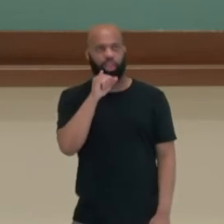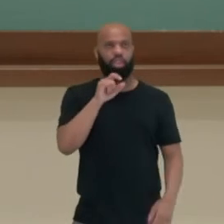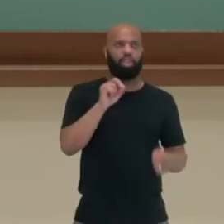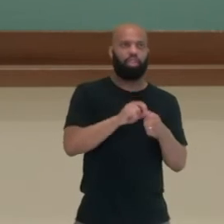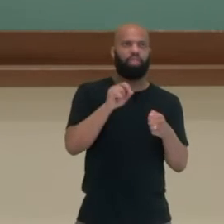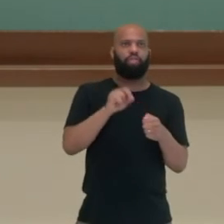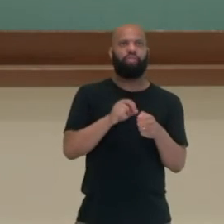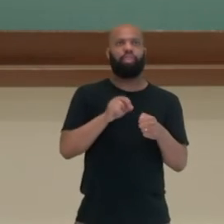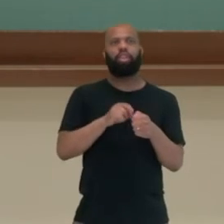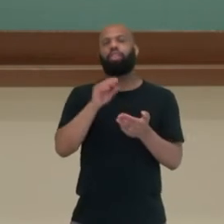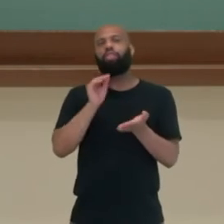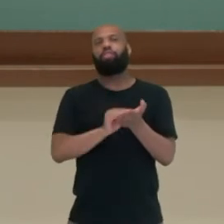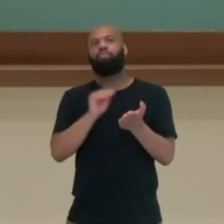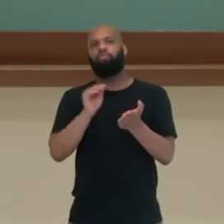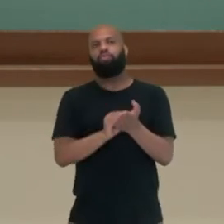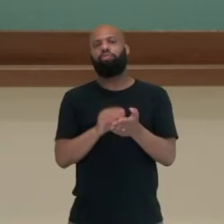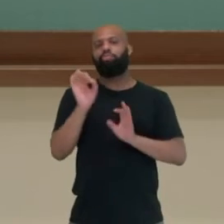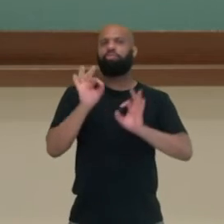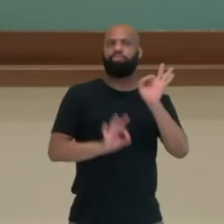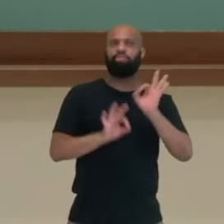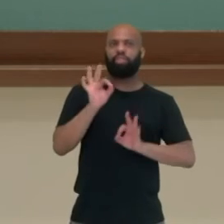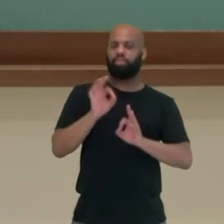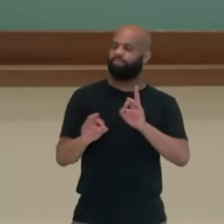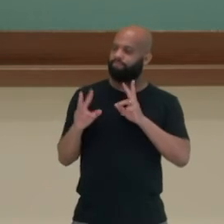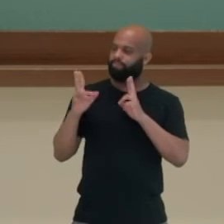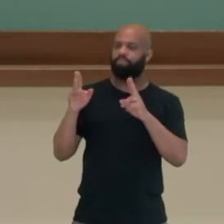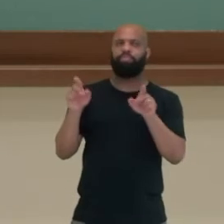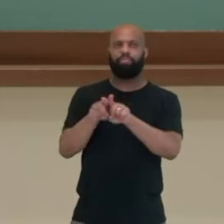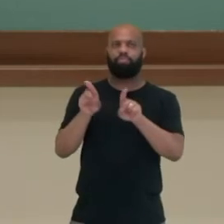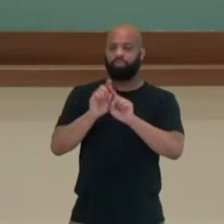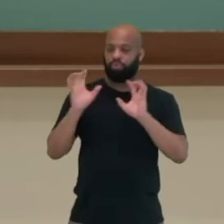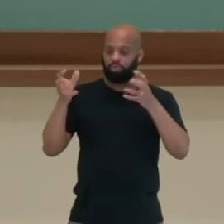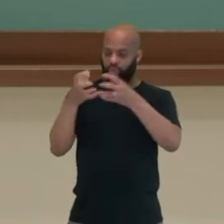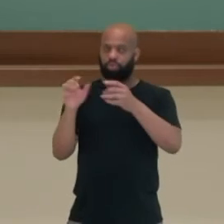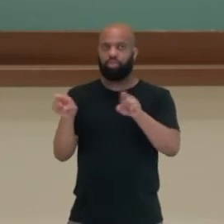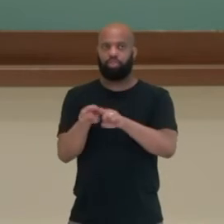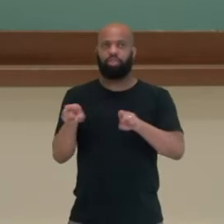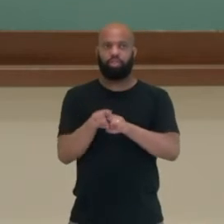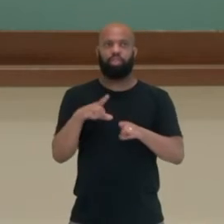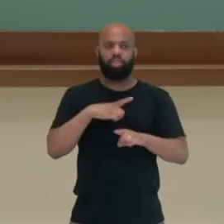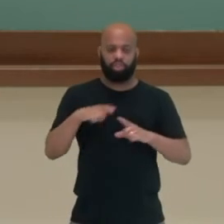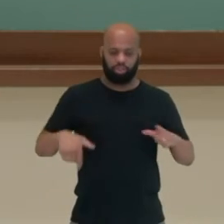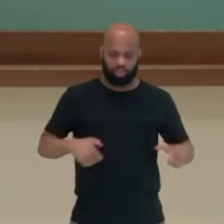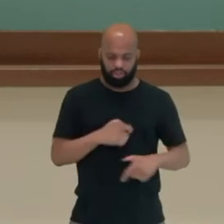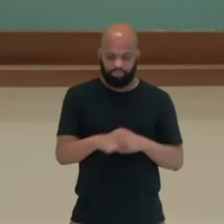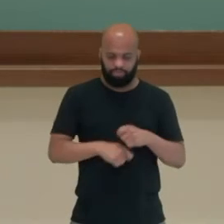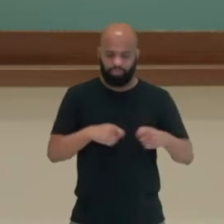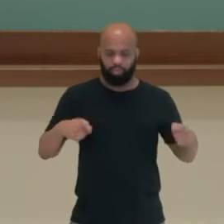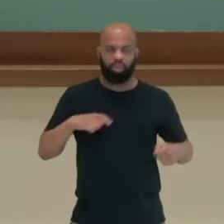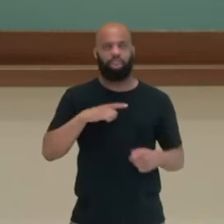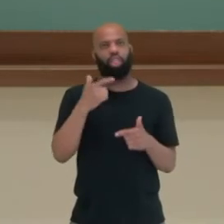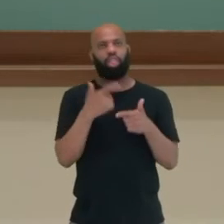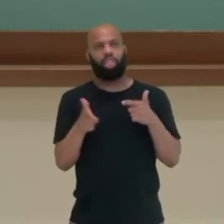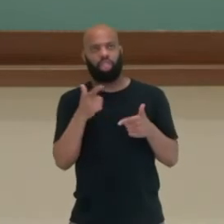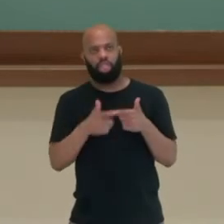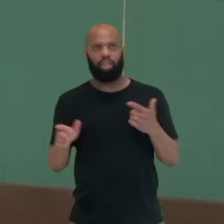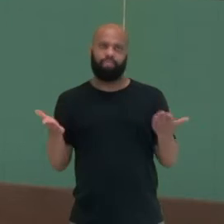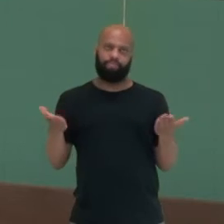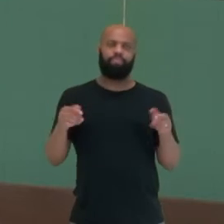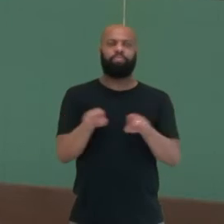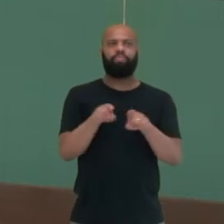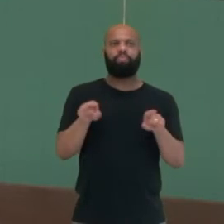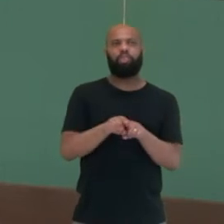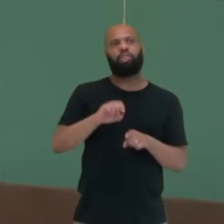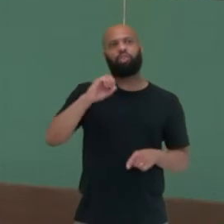não é sincronizado, quando a gente está falando, né, em equipes, deixa a faixa frouxa ou provoca a perda de tempo. Então, todos